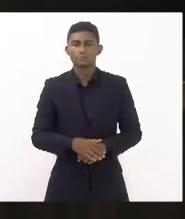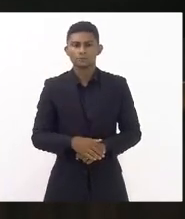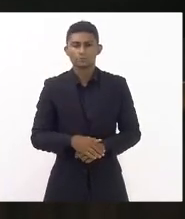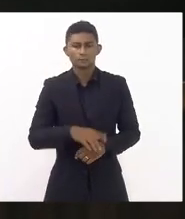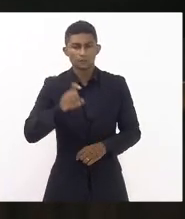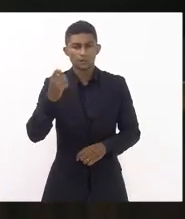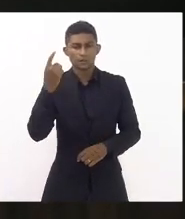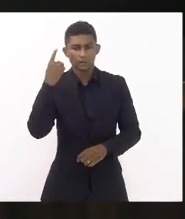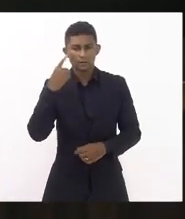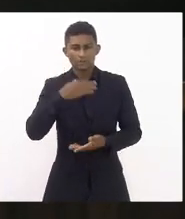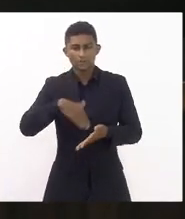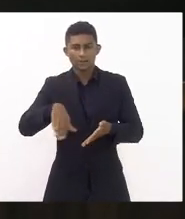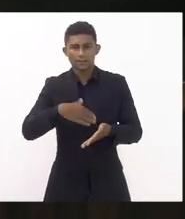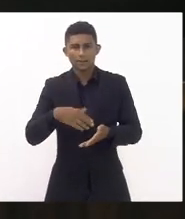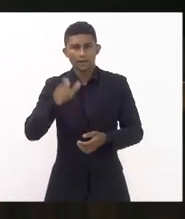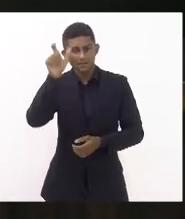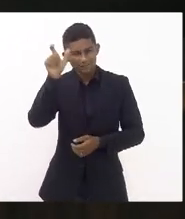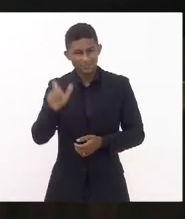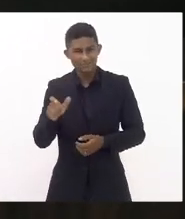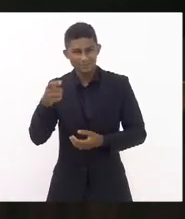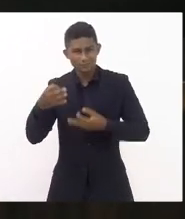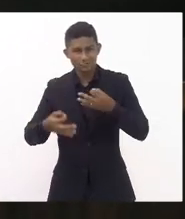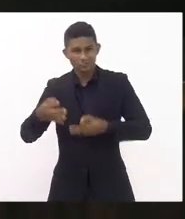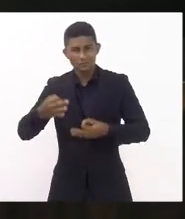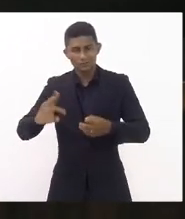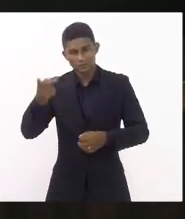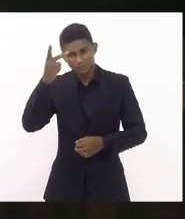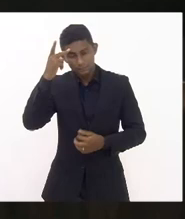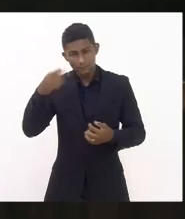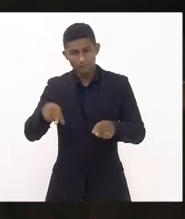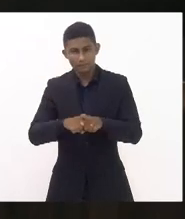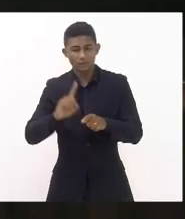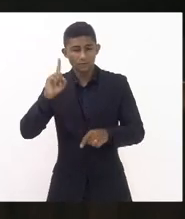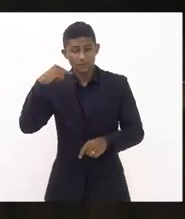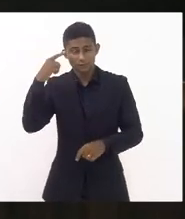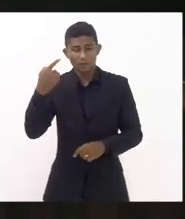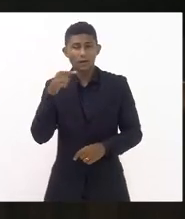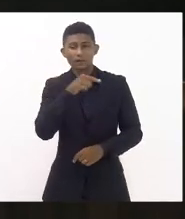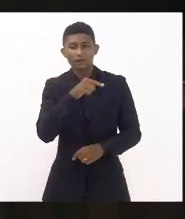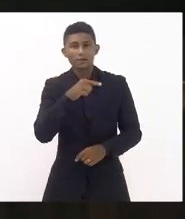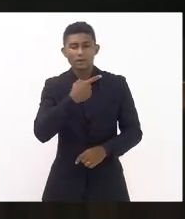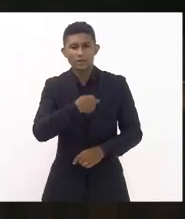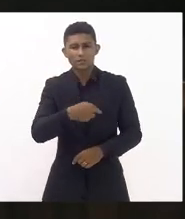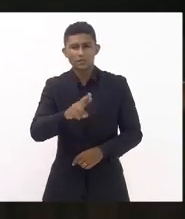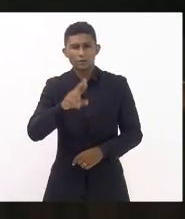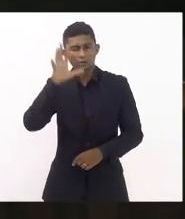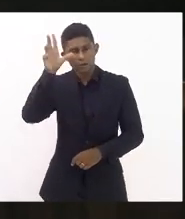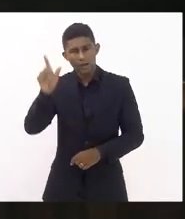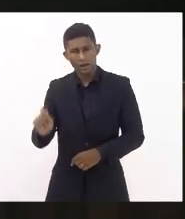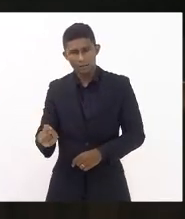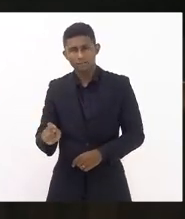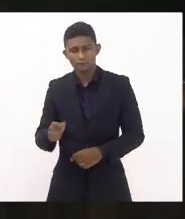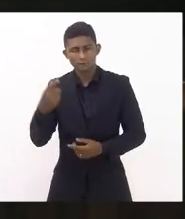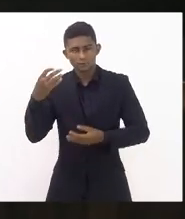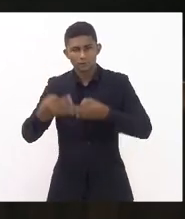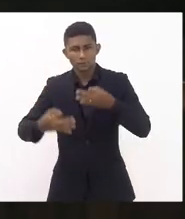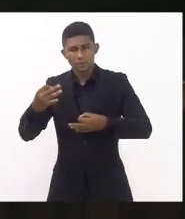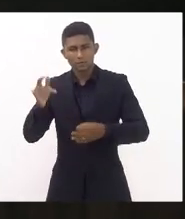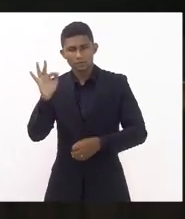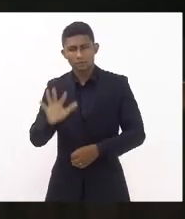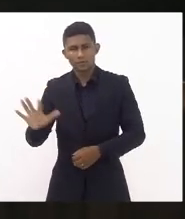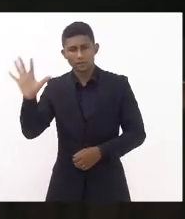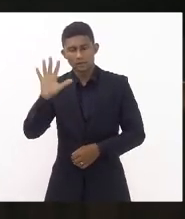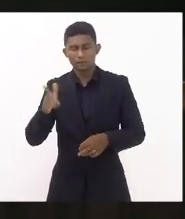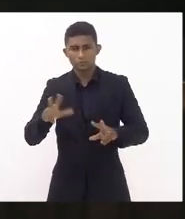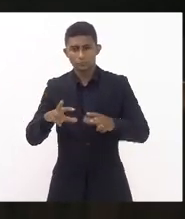ex-secretário da Justiça do Estado de São Paulo e advogado das religiões afro-brasileira do Supremo Tribunal Federal. Parecer da Comissão de Normas Internas